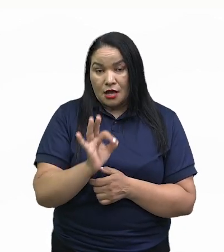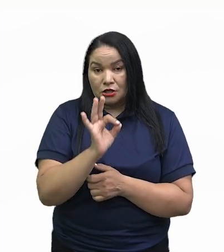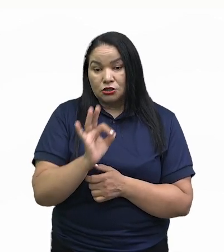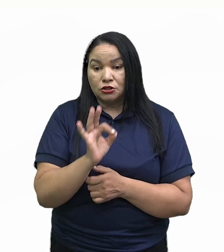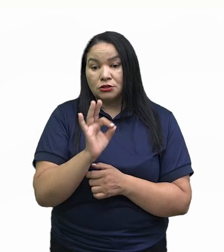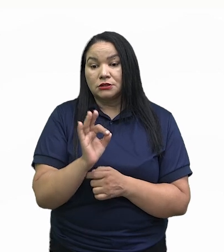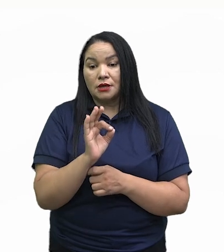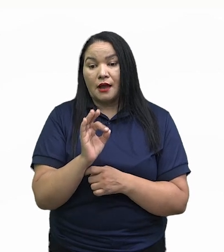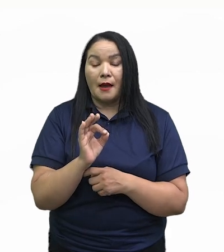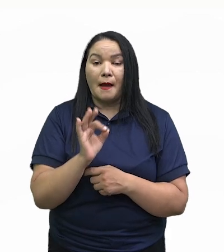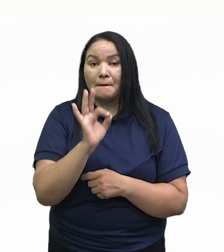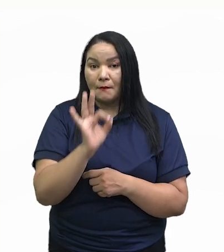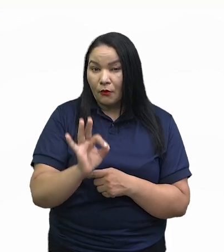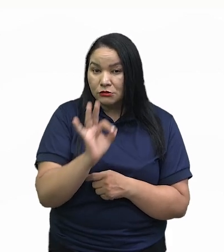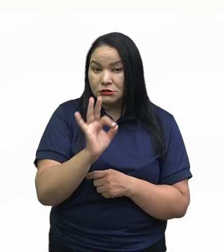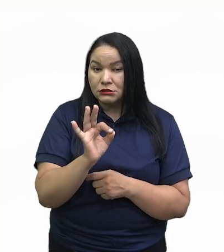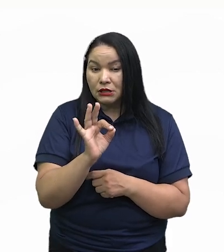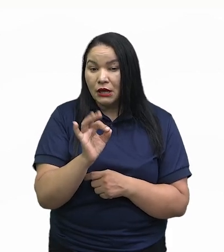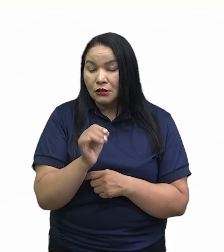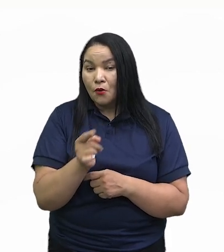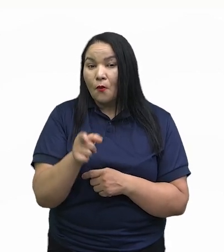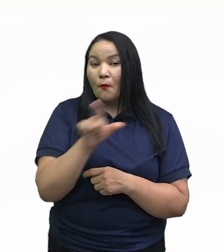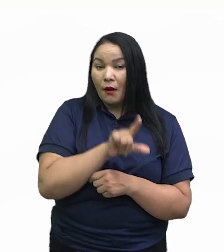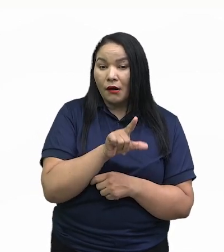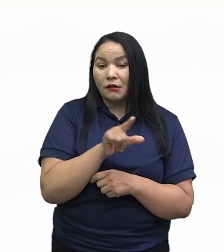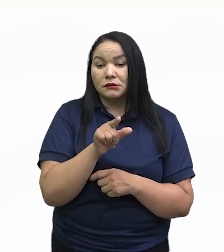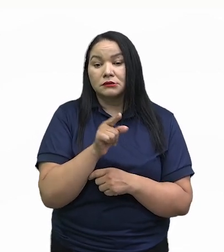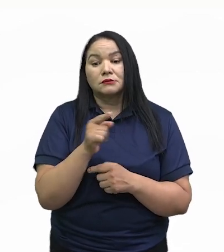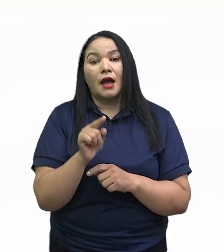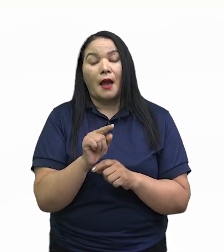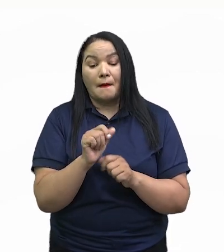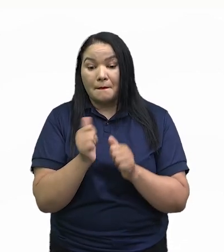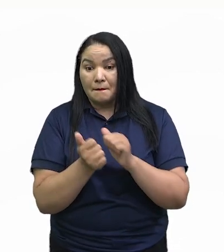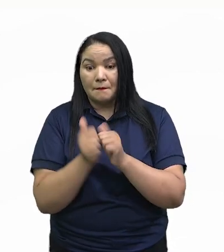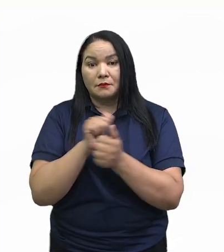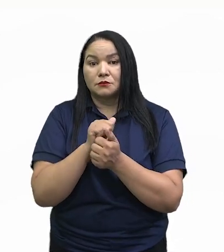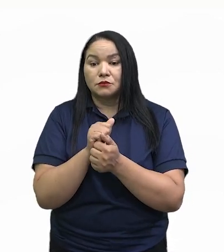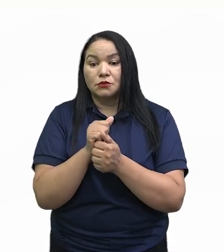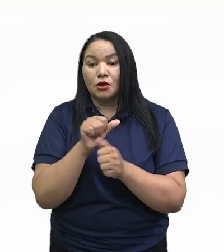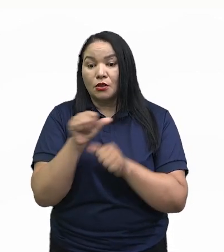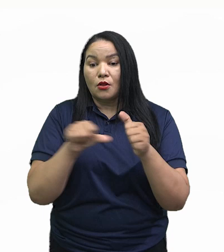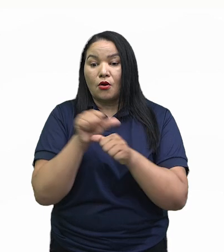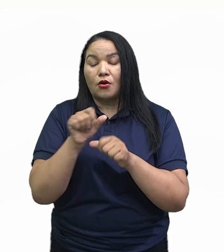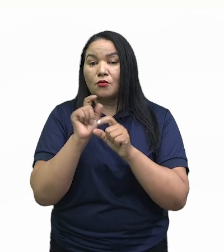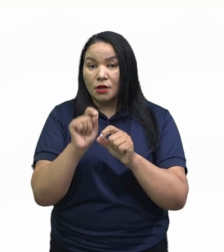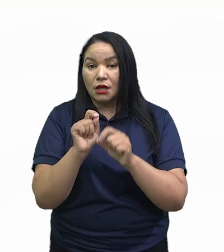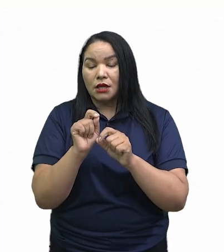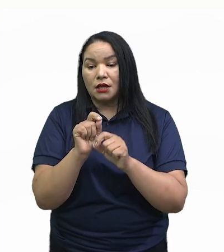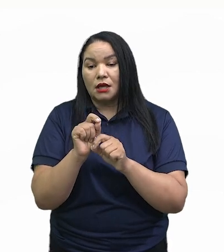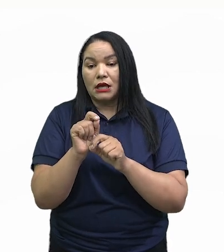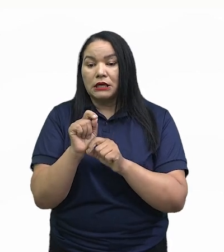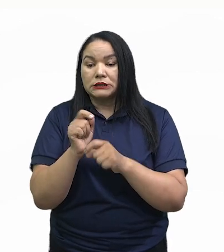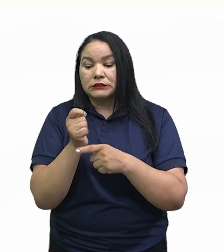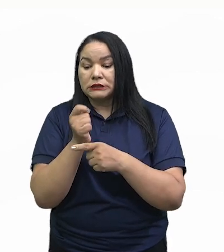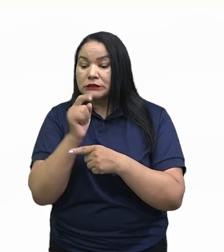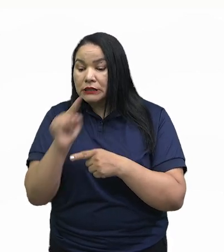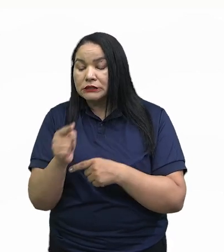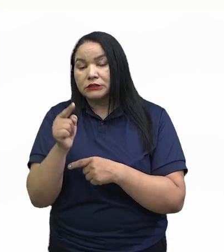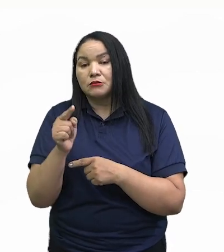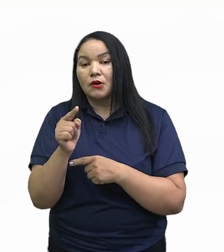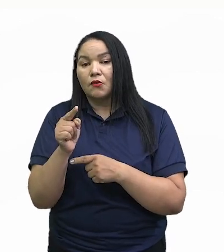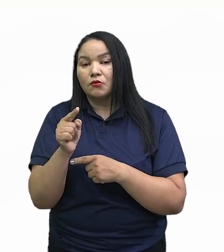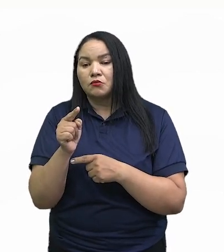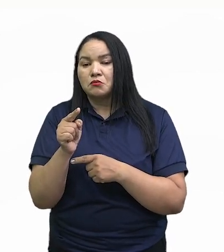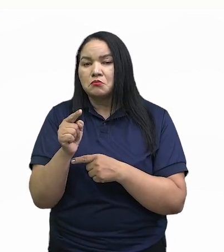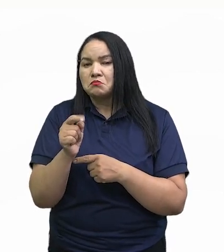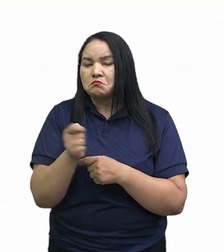em porcentagem lá no enunciado, ela tem que vir transformada aqui para número decimal. Ah, mas eu não sei transformar em número decimal